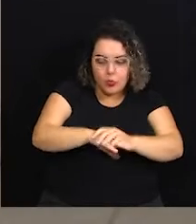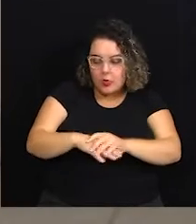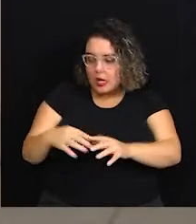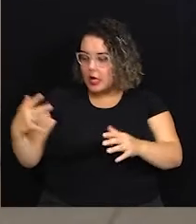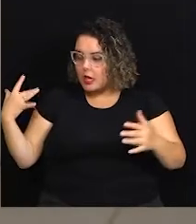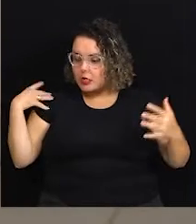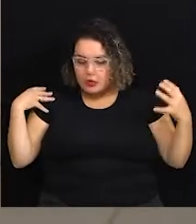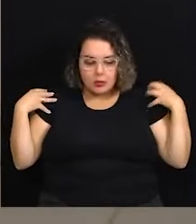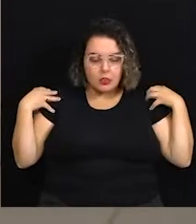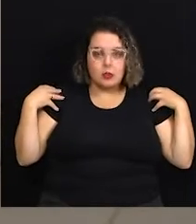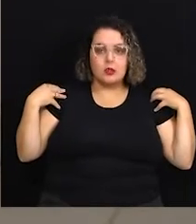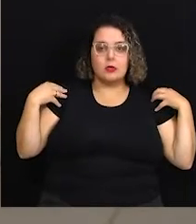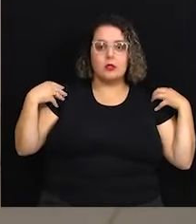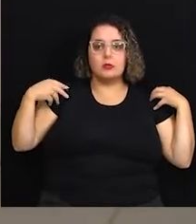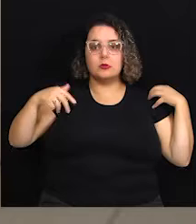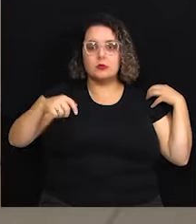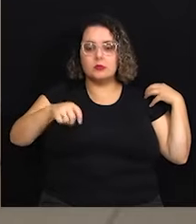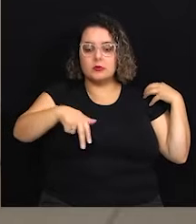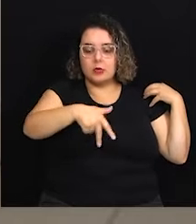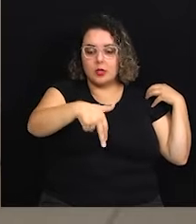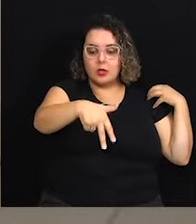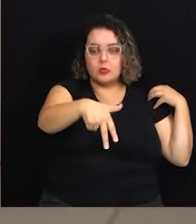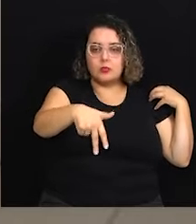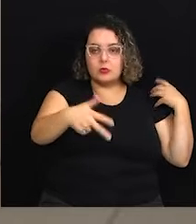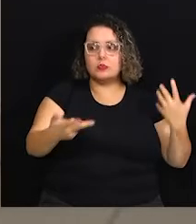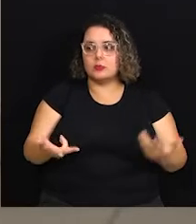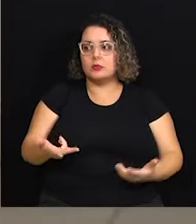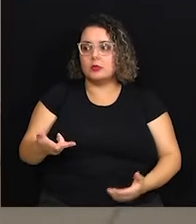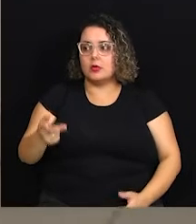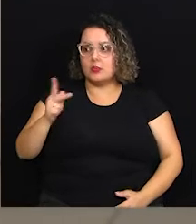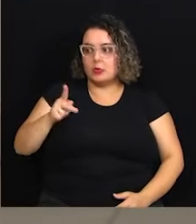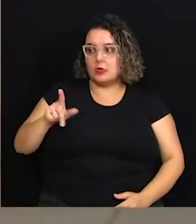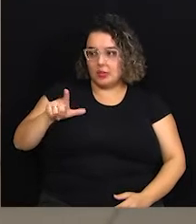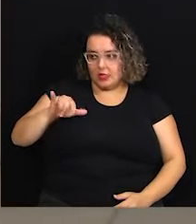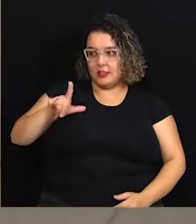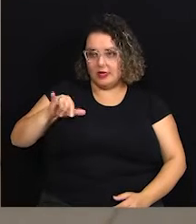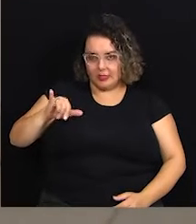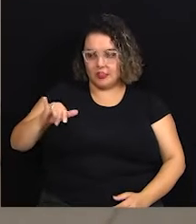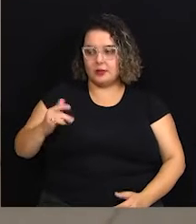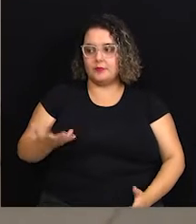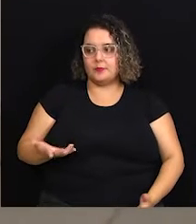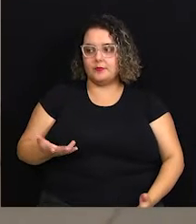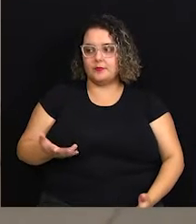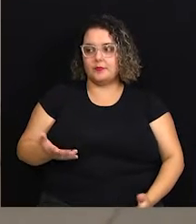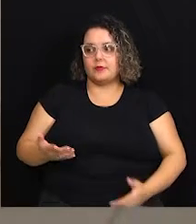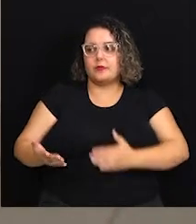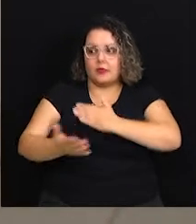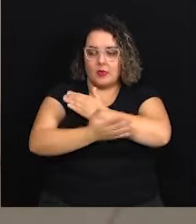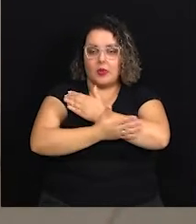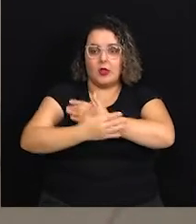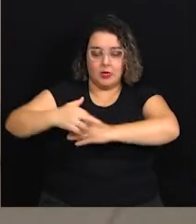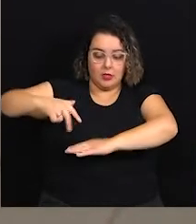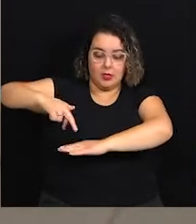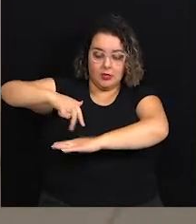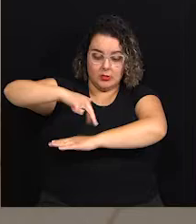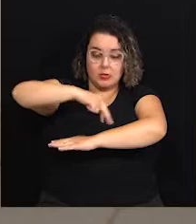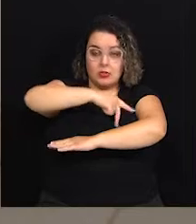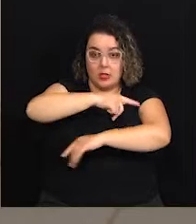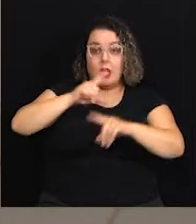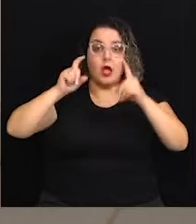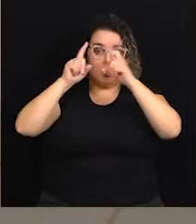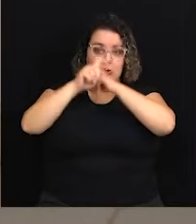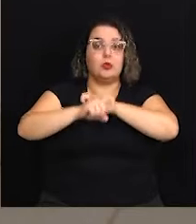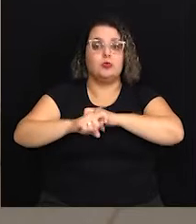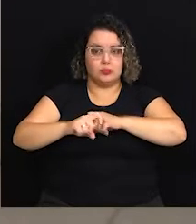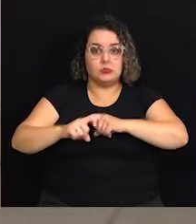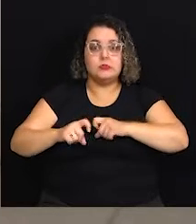de locomoção, principalmente a nossa professora Lili, para andar na calçada, na dificuldade que a gente